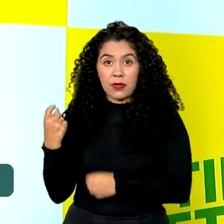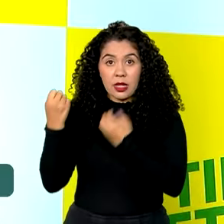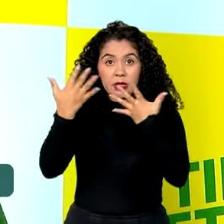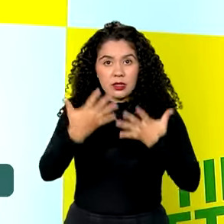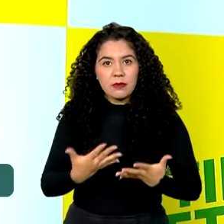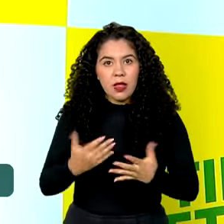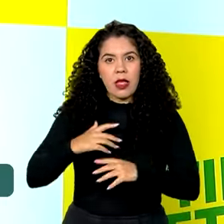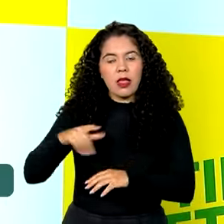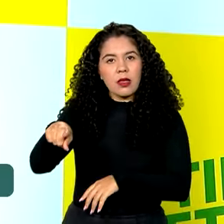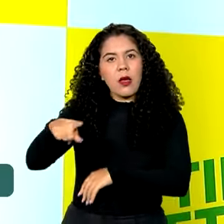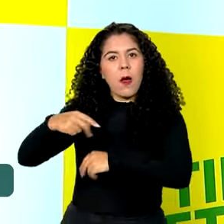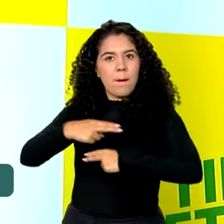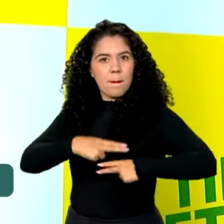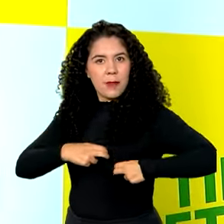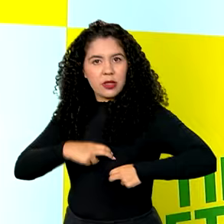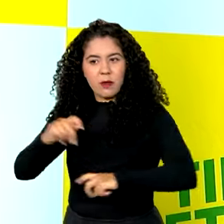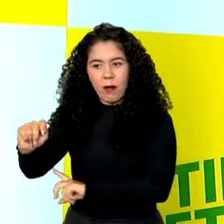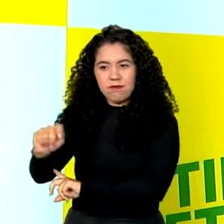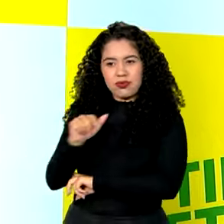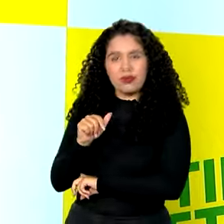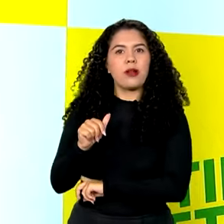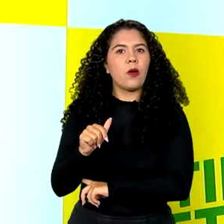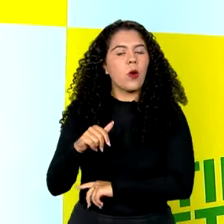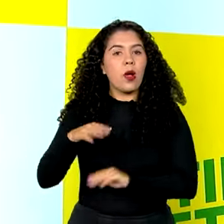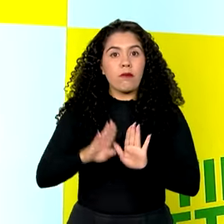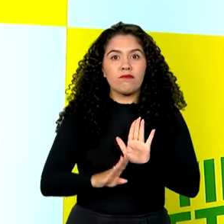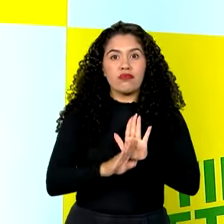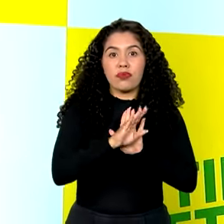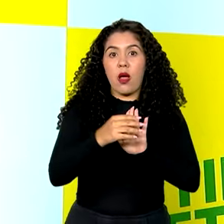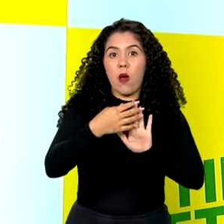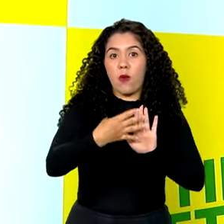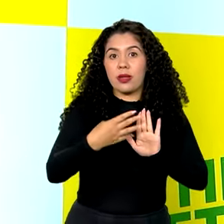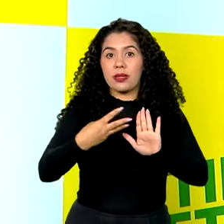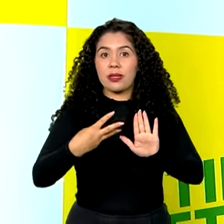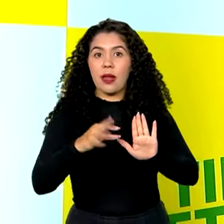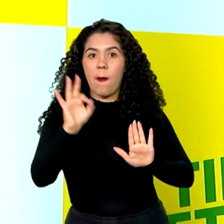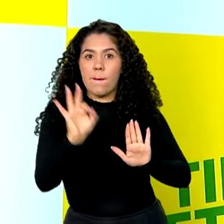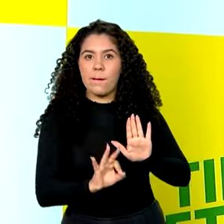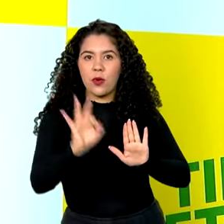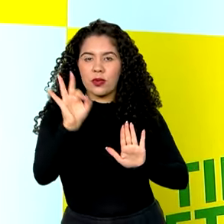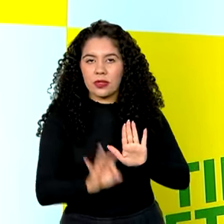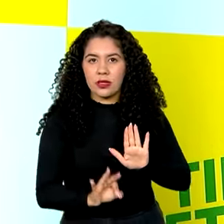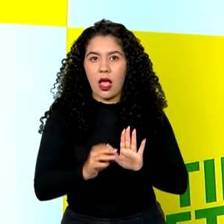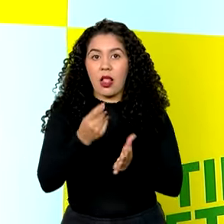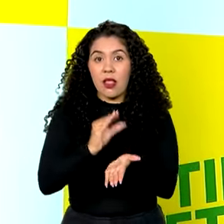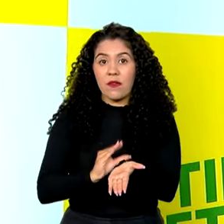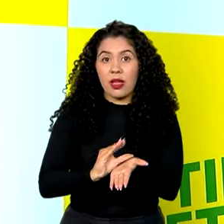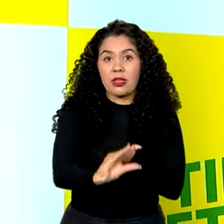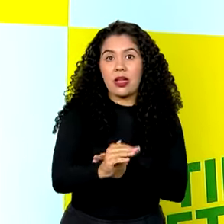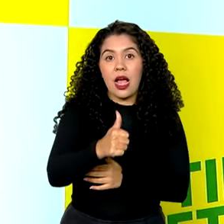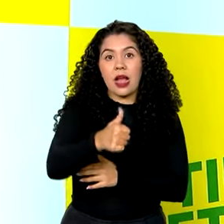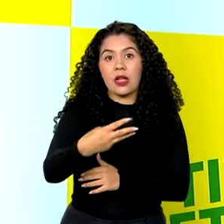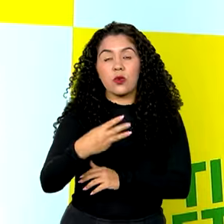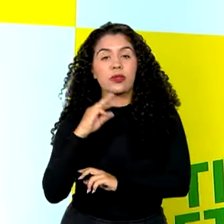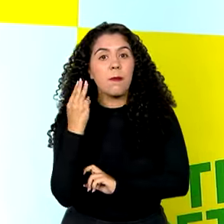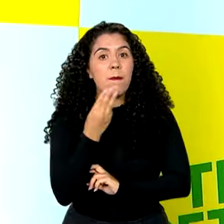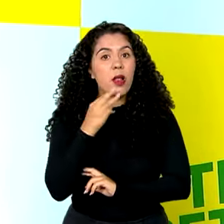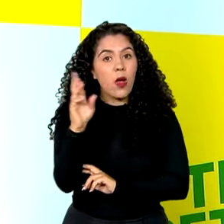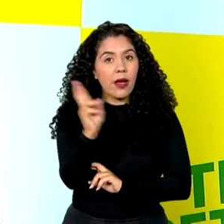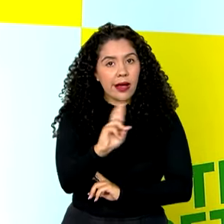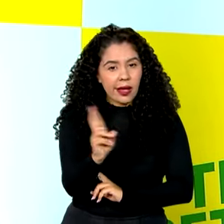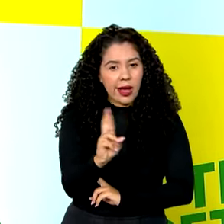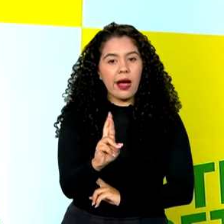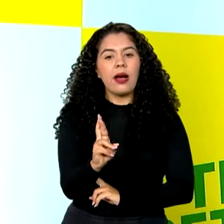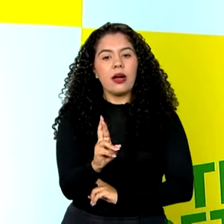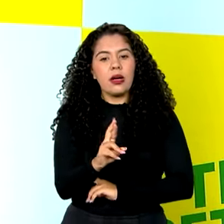Petrobras agora para Paris cresceu 43%. A gente investiu R$14.300.000. contra